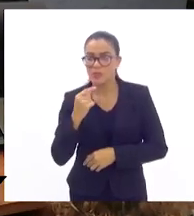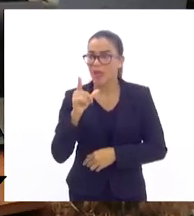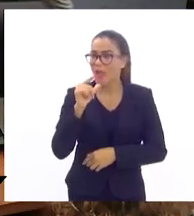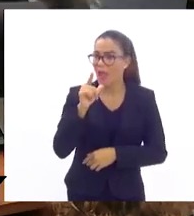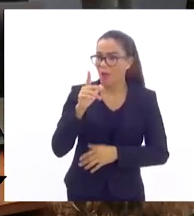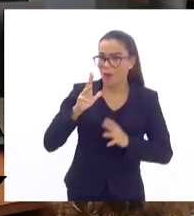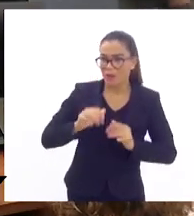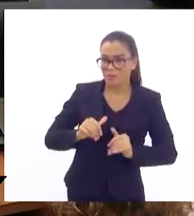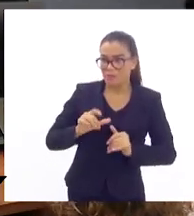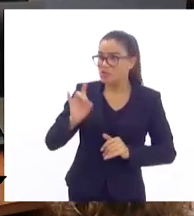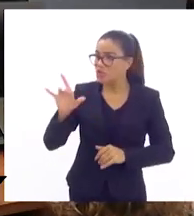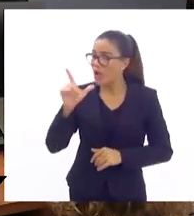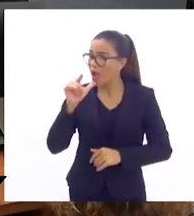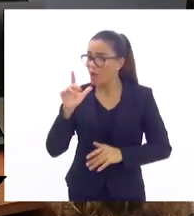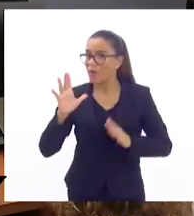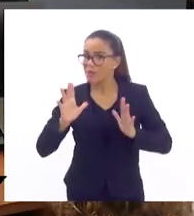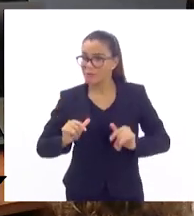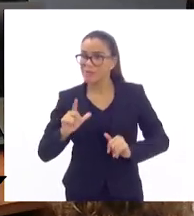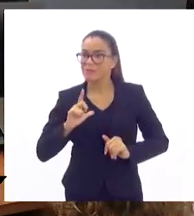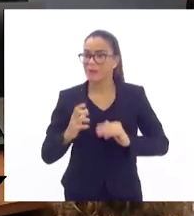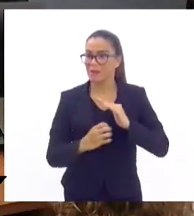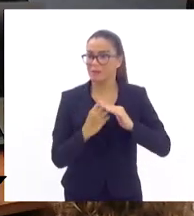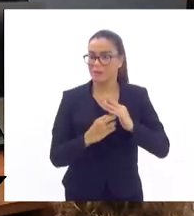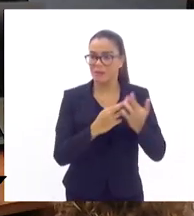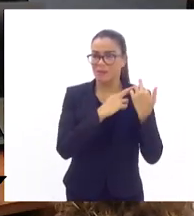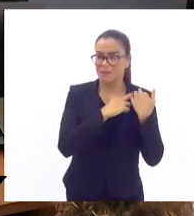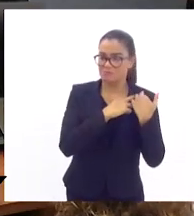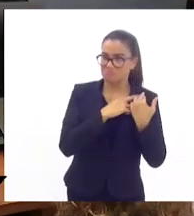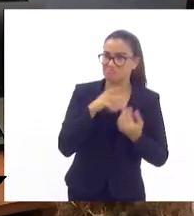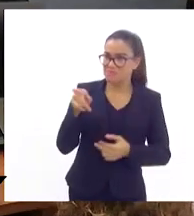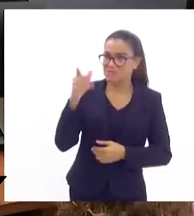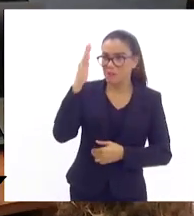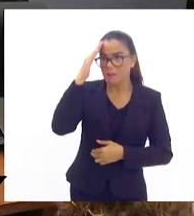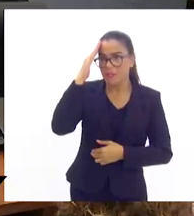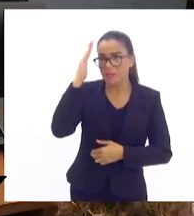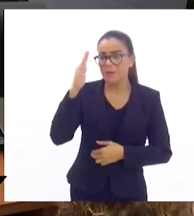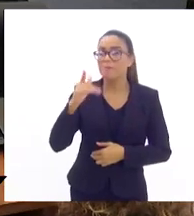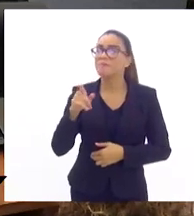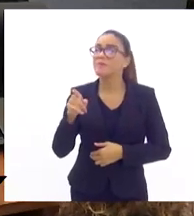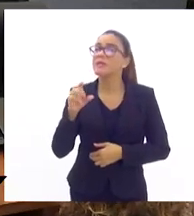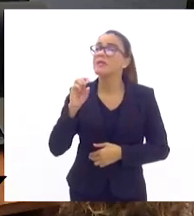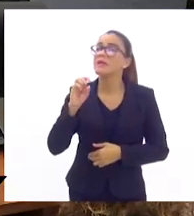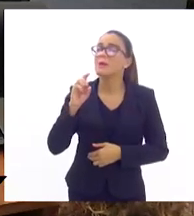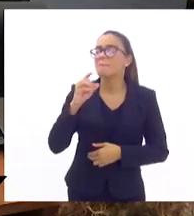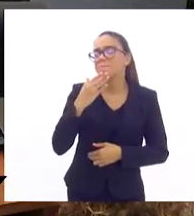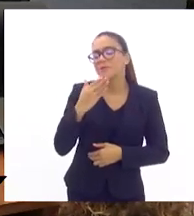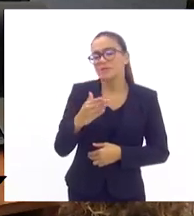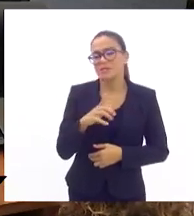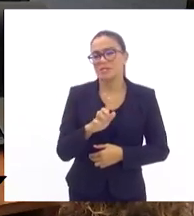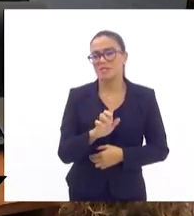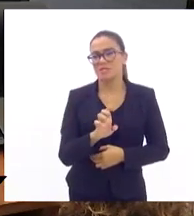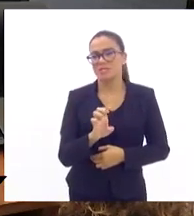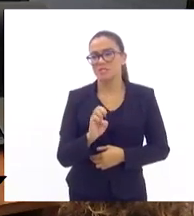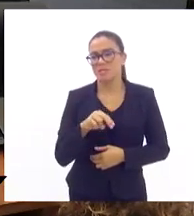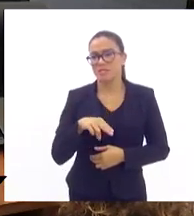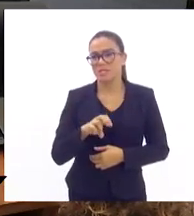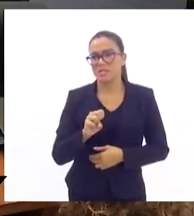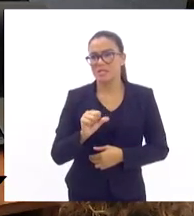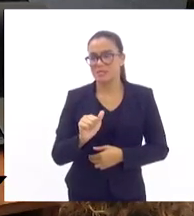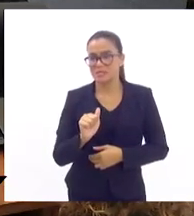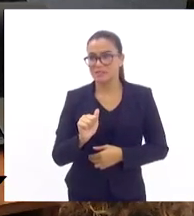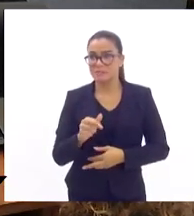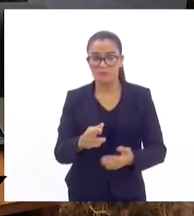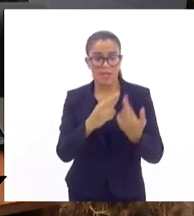possa explicar e pedir também a Genesa, Robson, para que possa ser o órgão responsável pelo